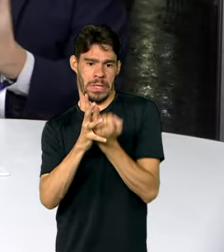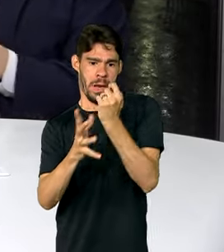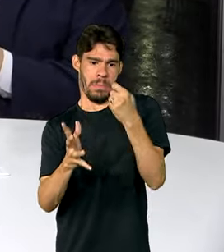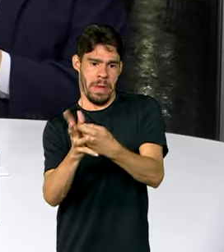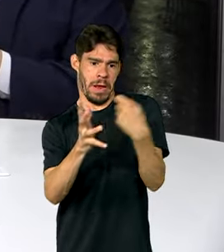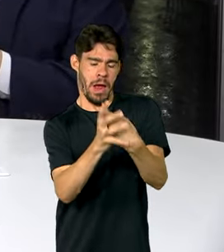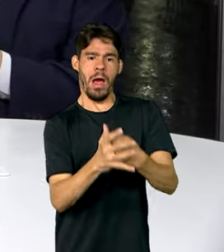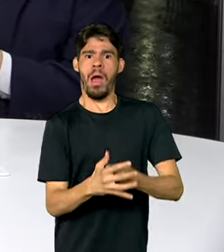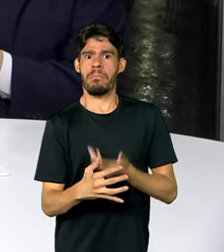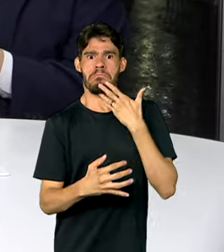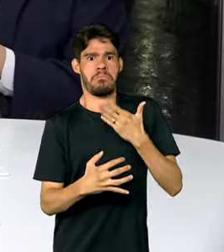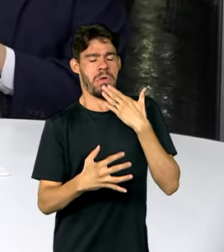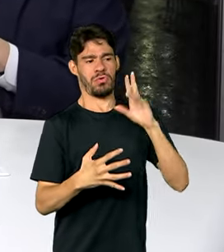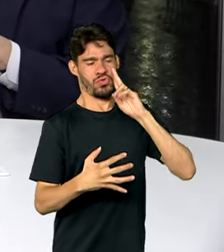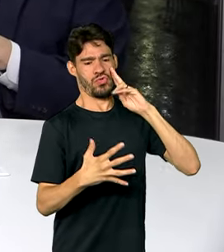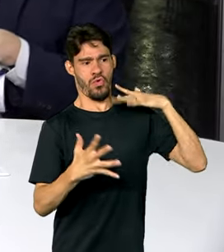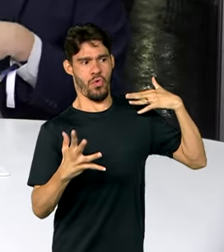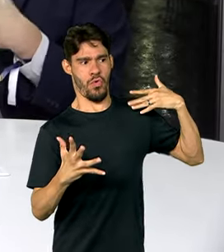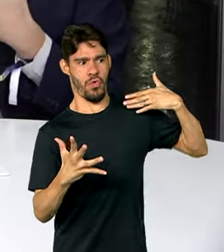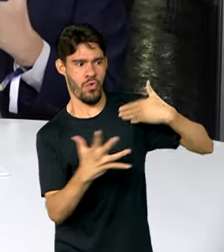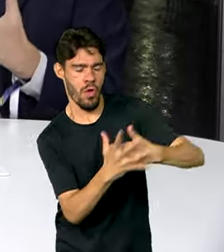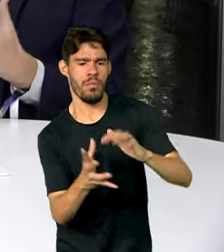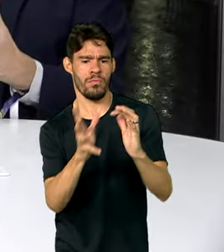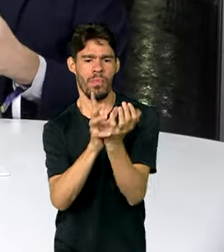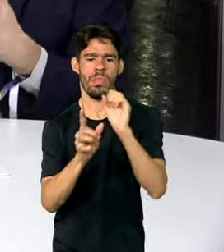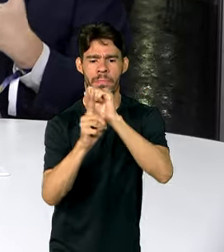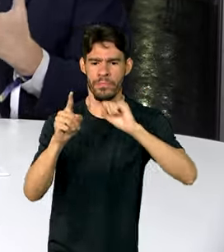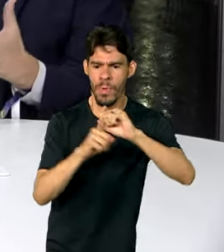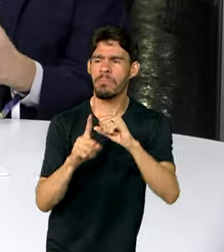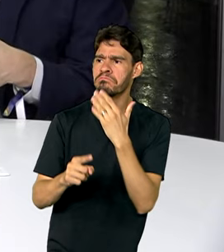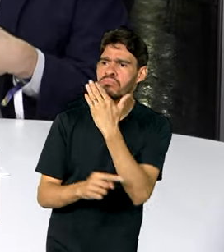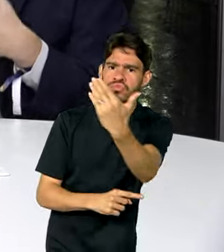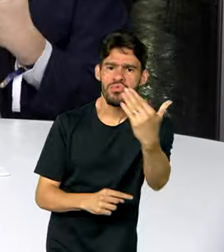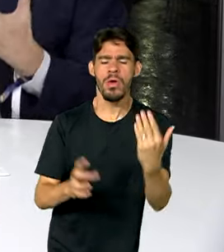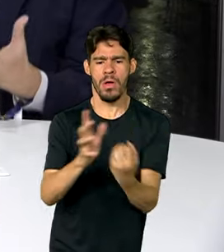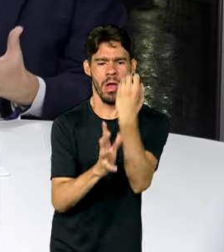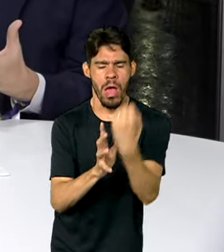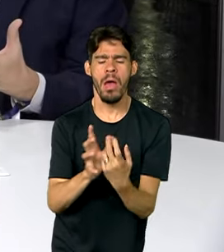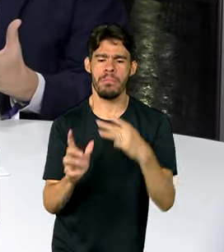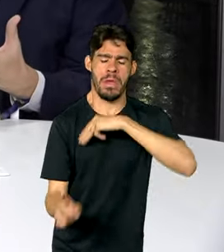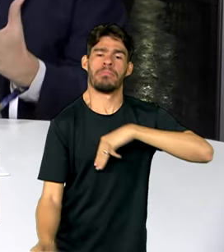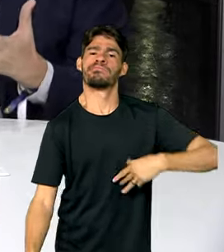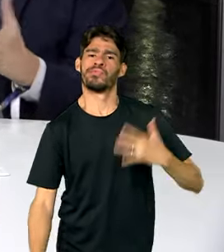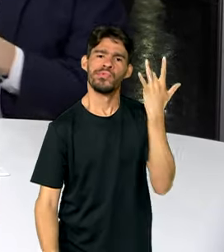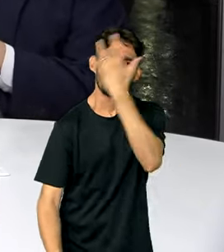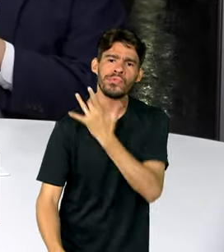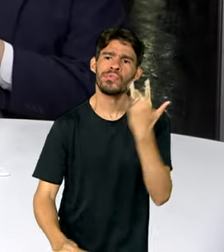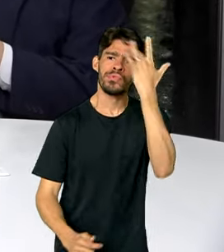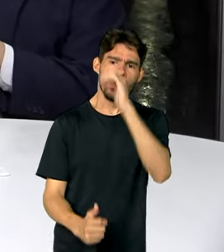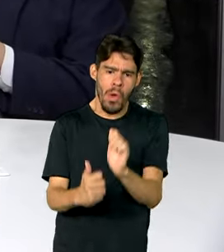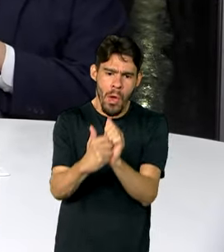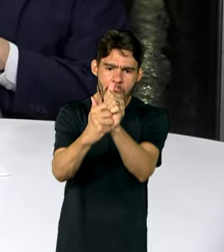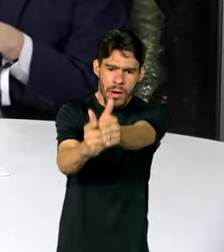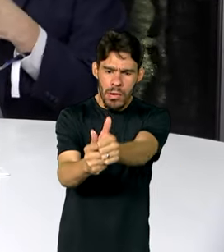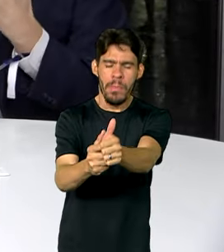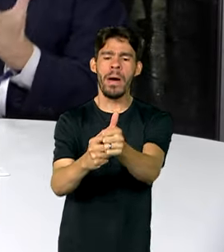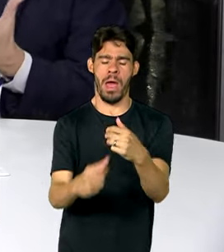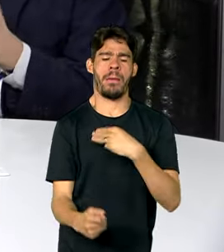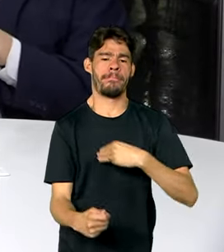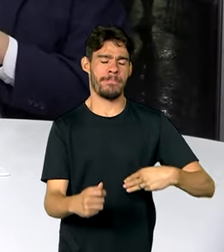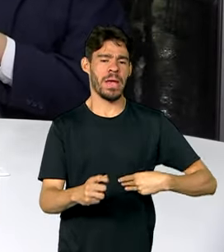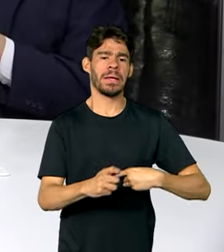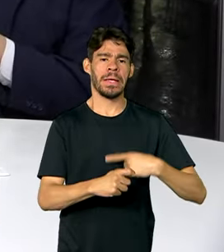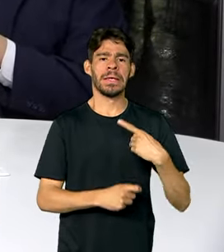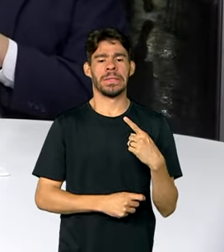reivindicação histórica dos movimentos e que foi construída pelo ministro Haddad na trilha dos ministros da Fazenda, que